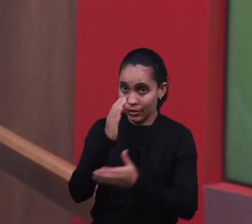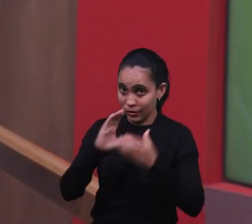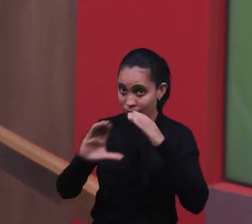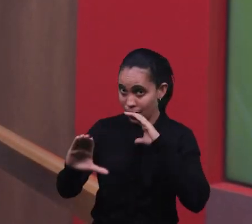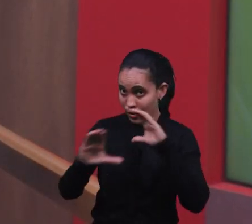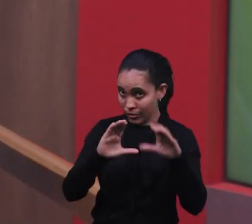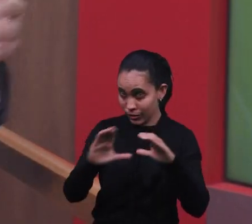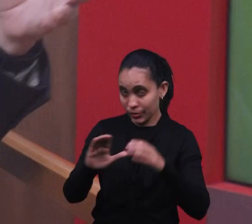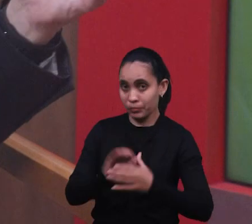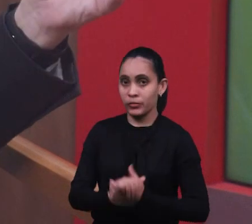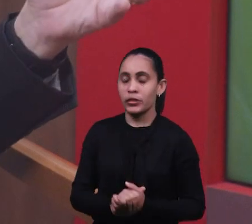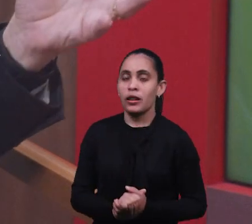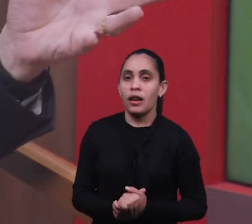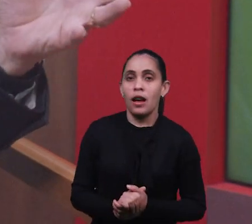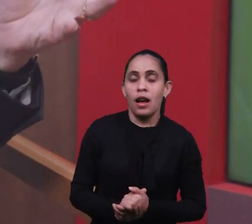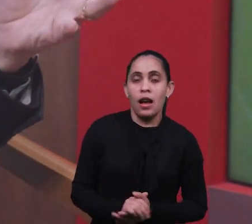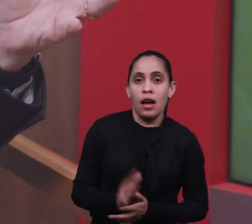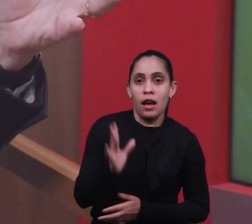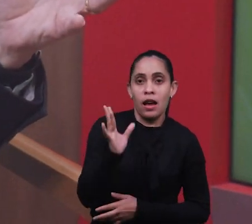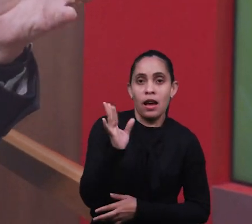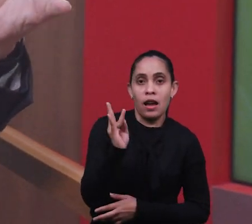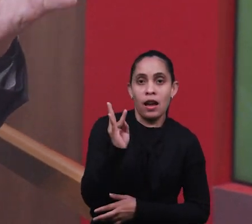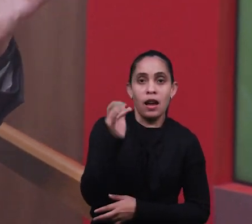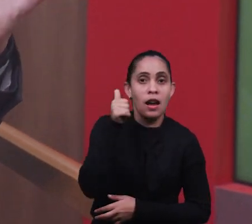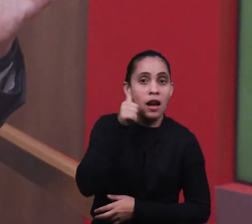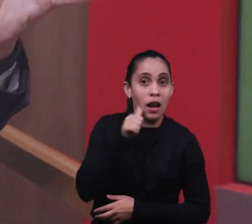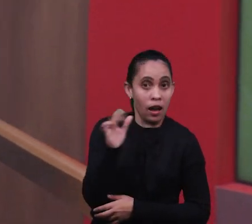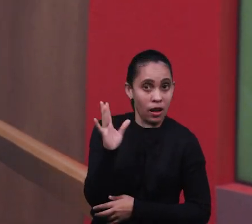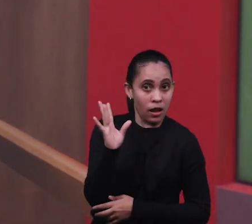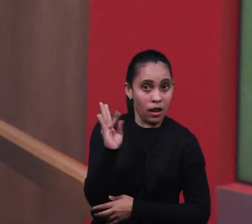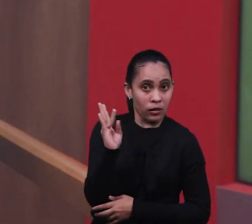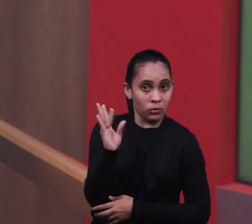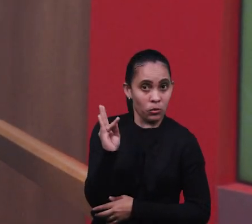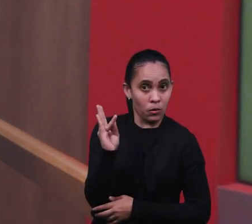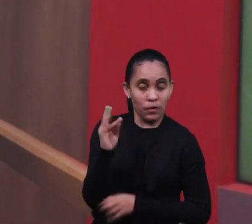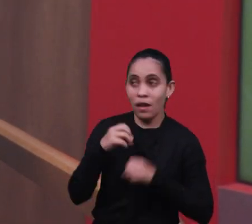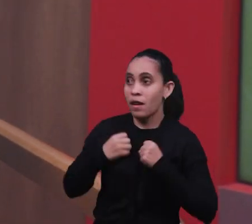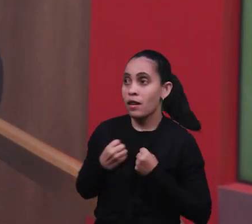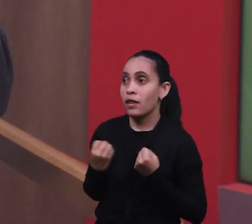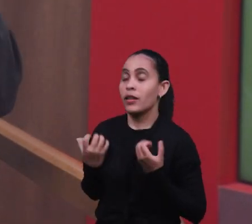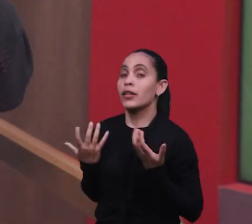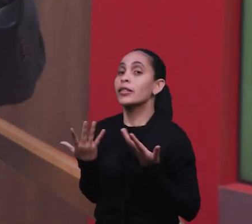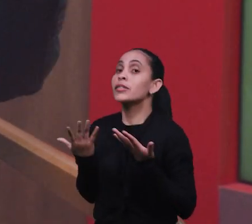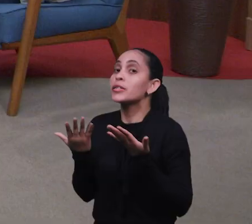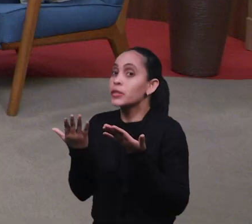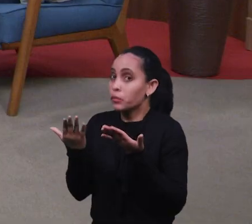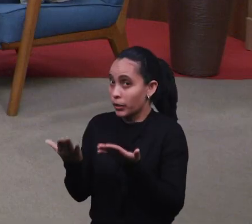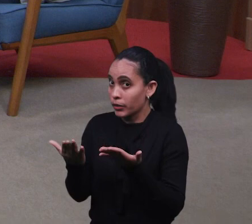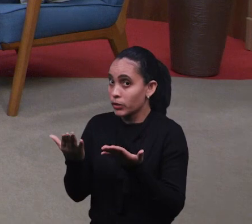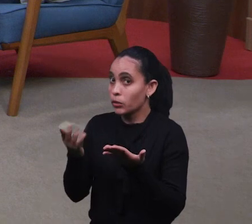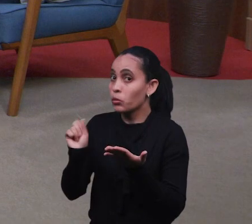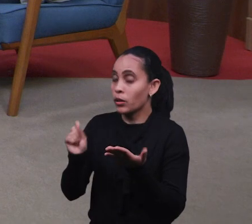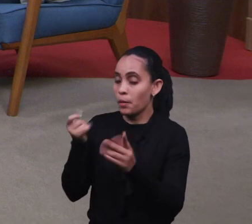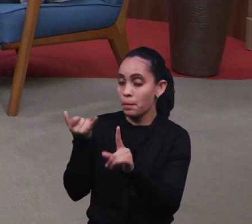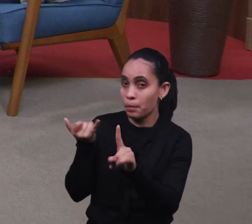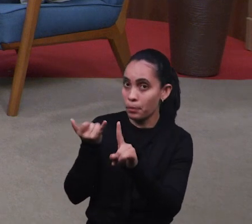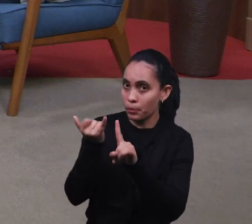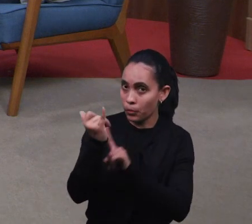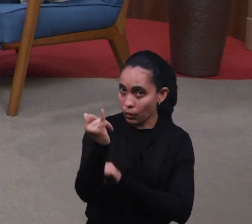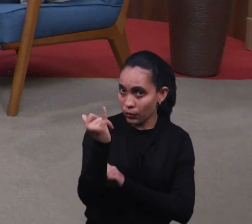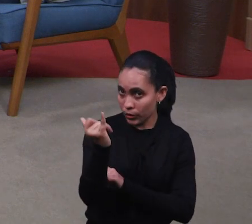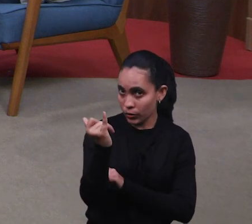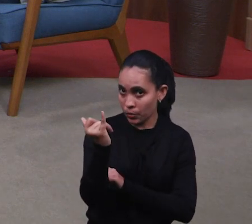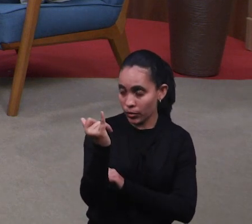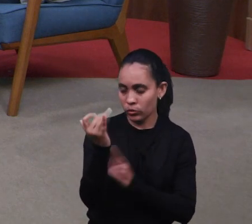em relação ao noivo. Então, profeticamente, a igreja